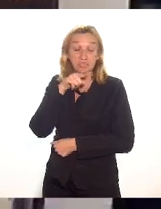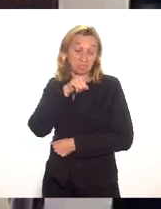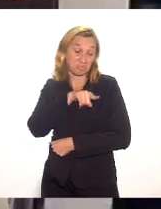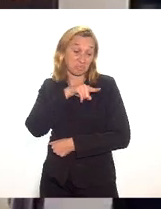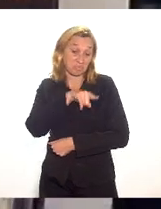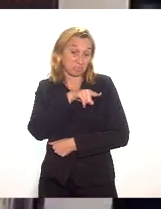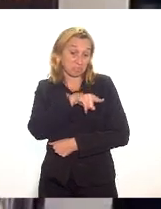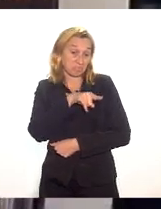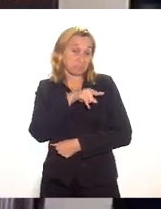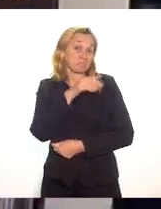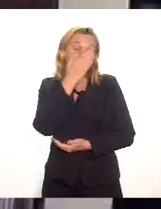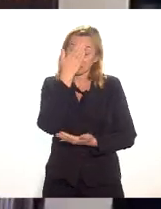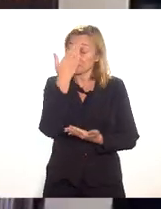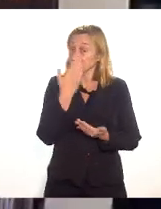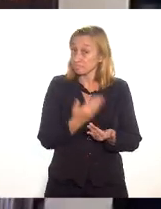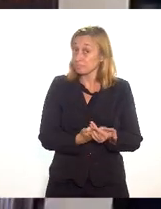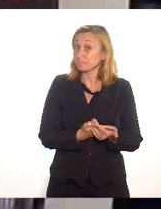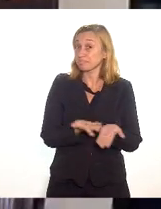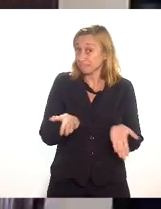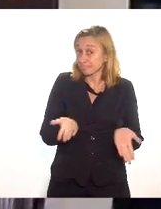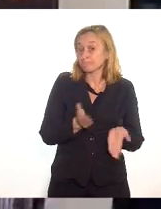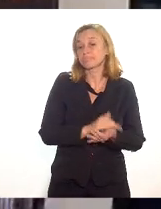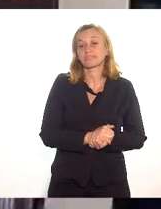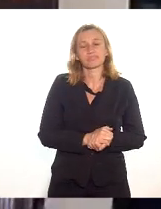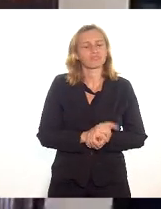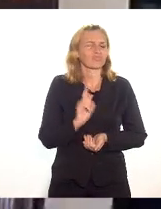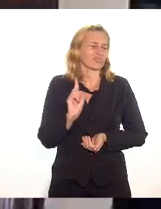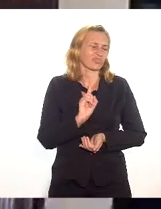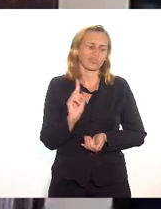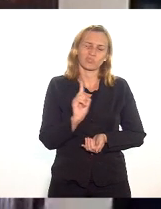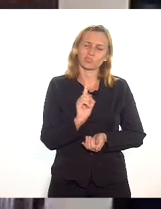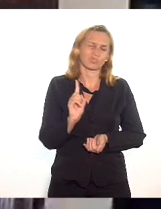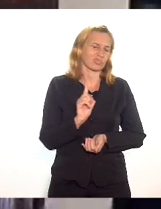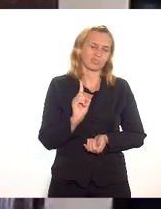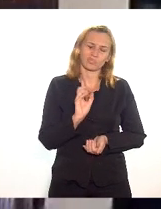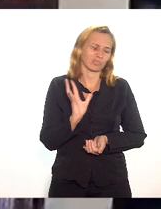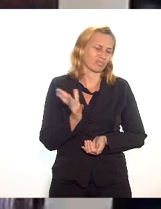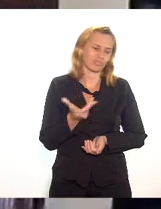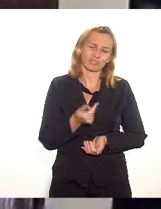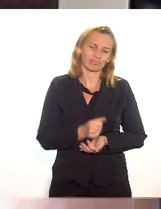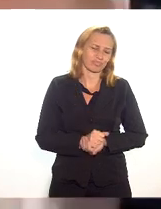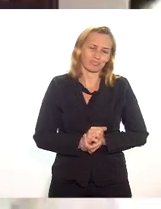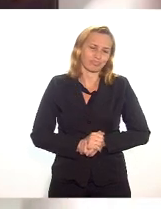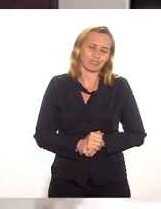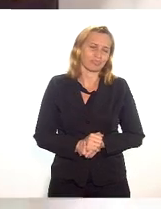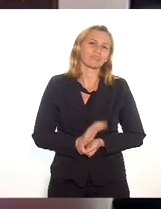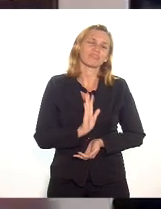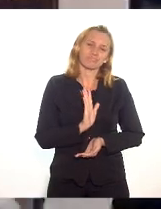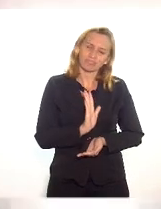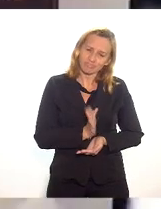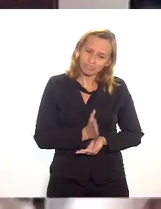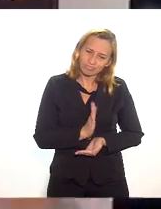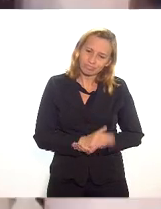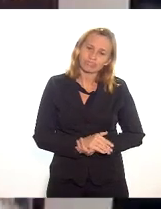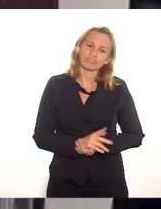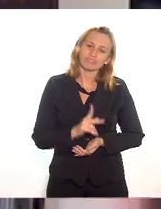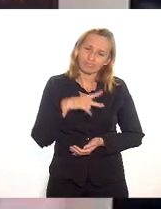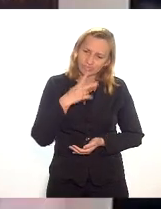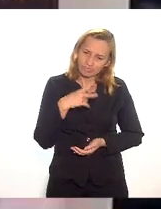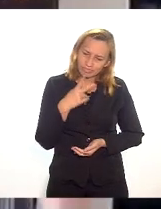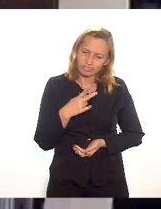nela acreditam. Não, não é essa maravilha. E já foi dito